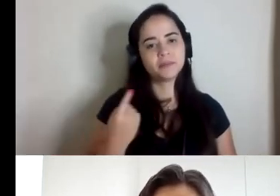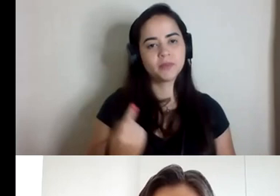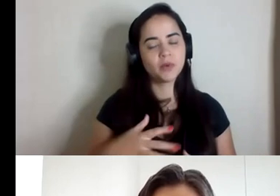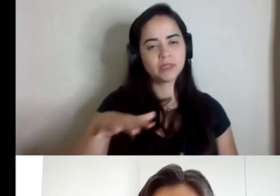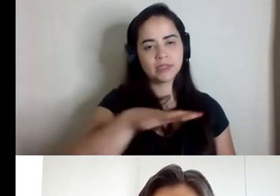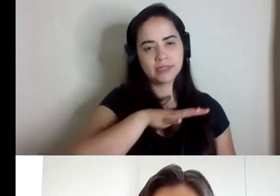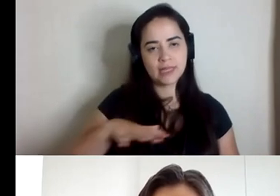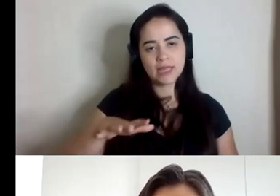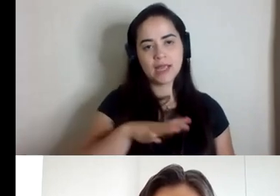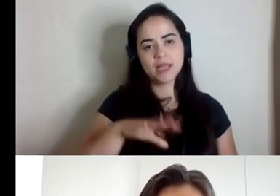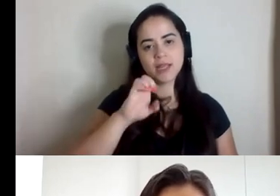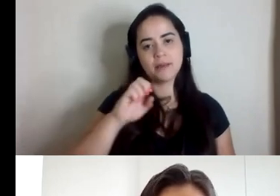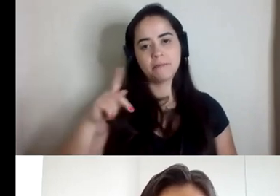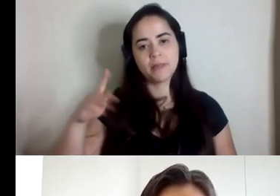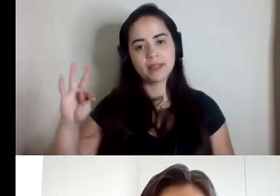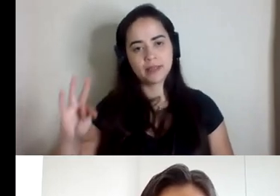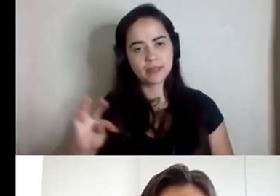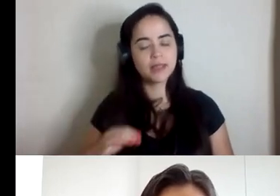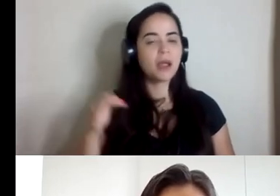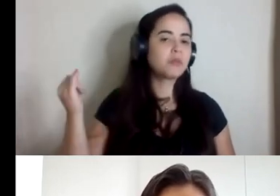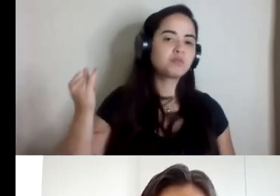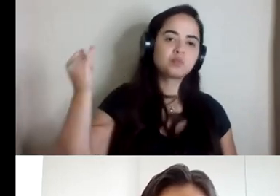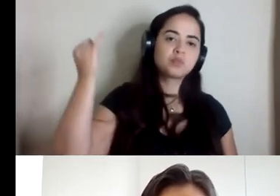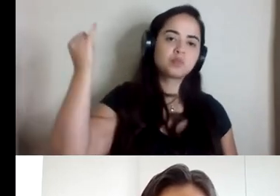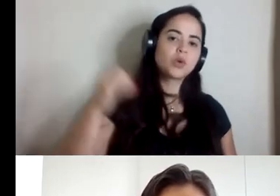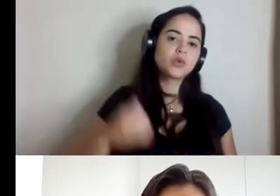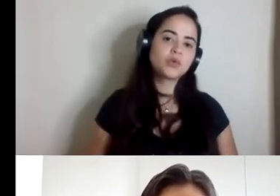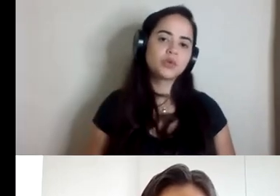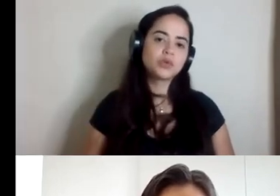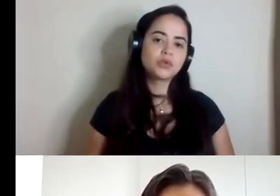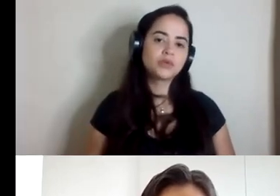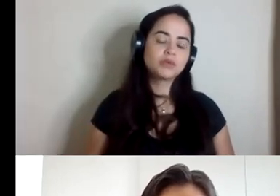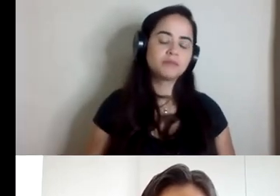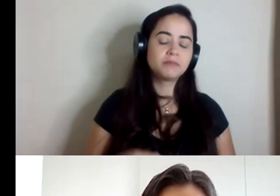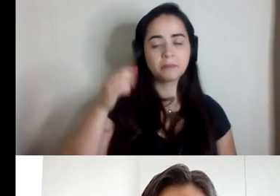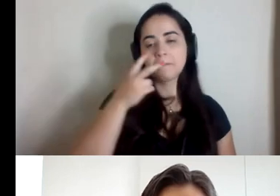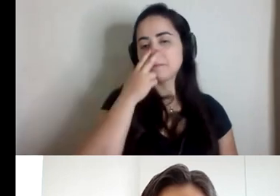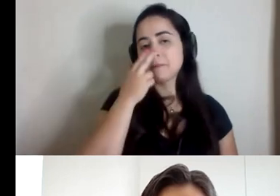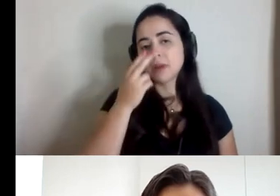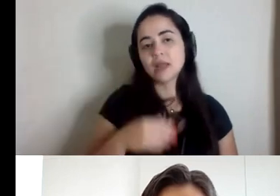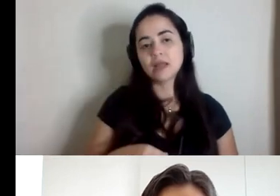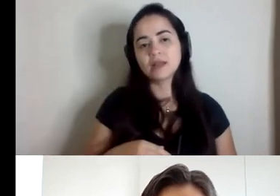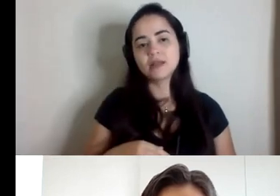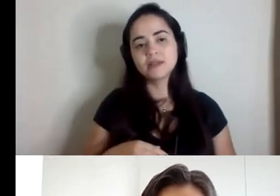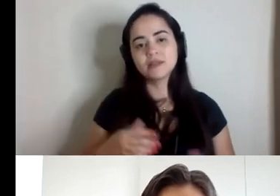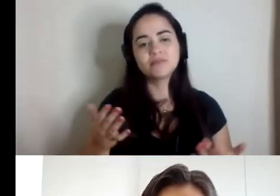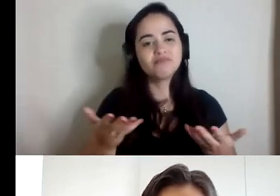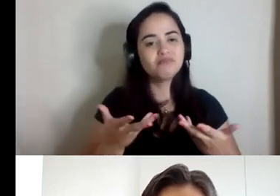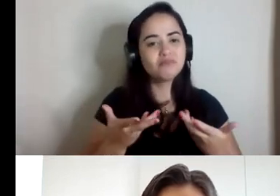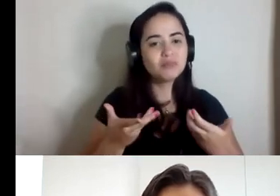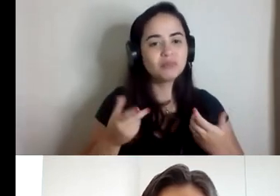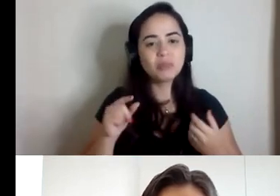Então, é importante, às vezes, um pouco até desqualificado em algumas falas, né? Então, que a gente possa